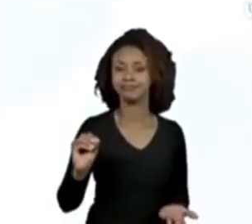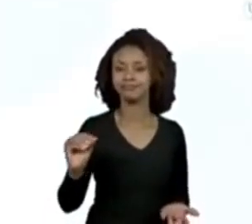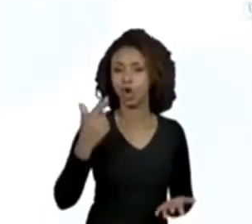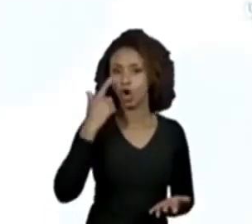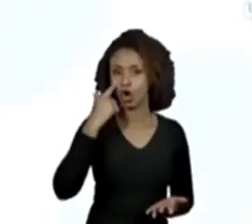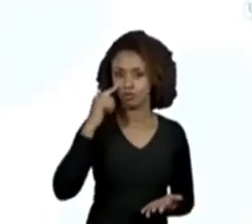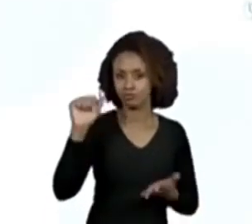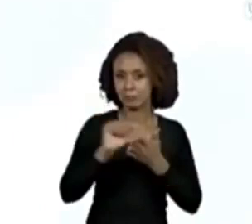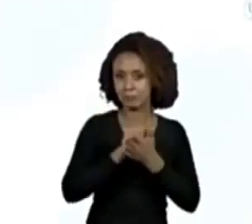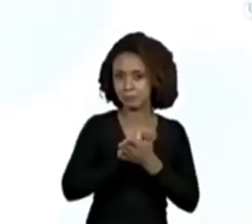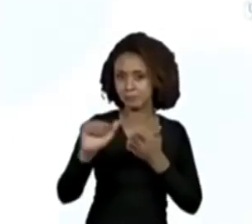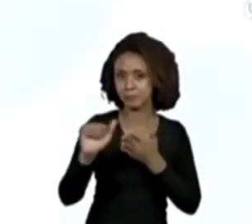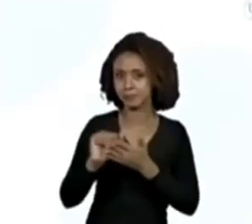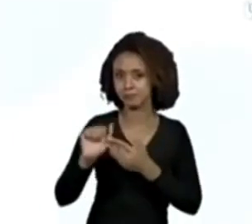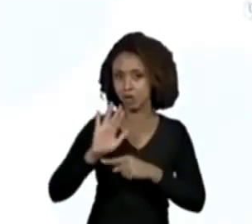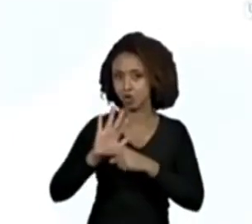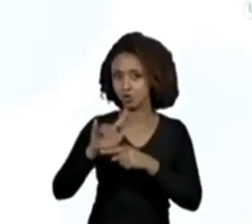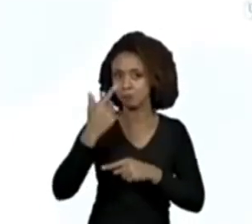para vocês, tá?